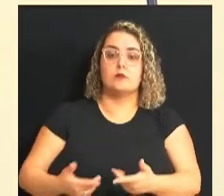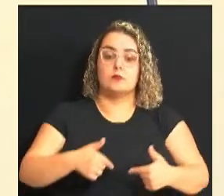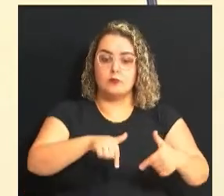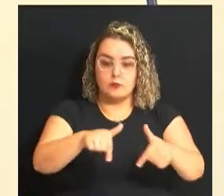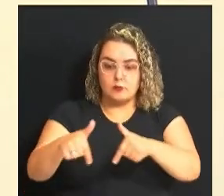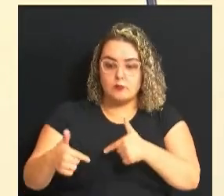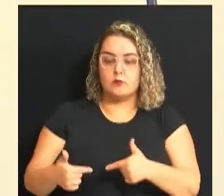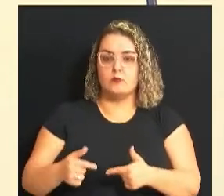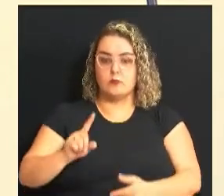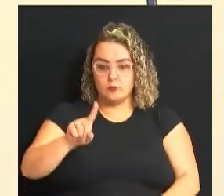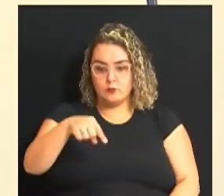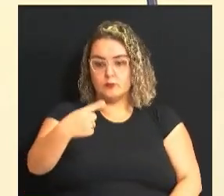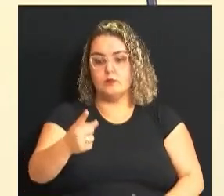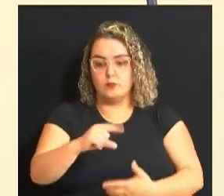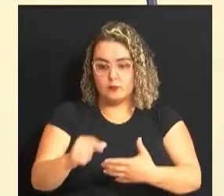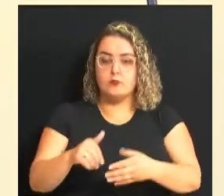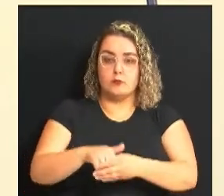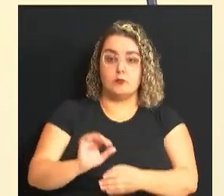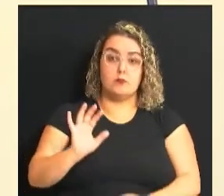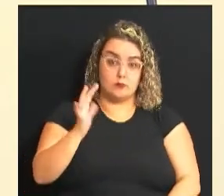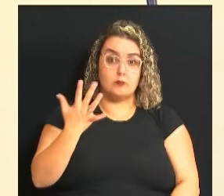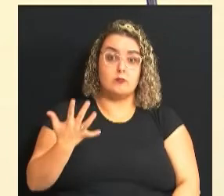que a próxima eleição ocorra. Então,